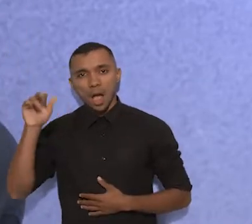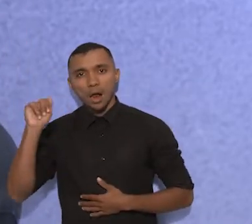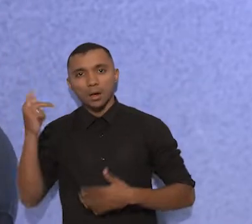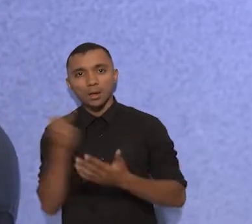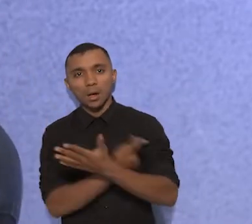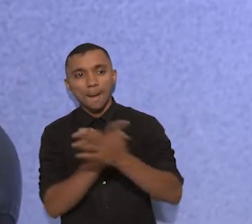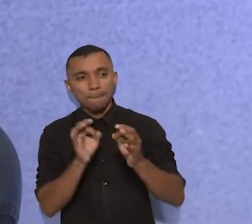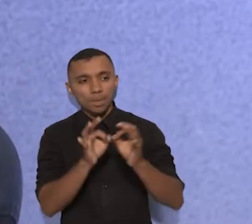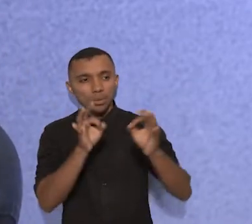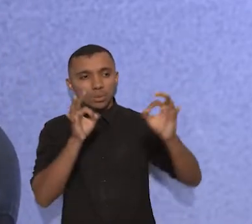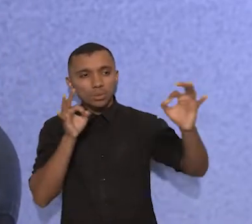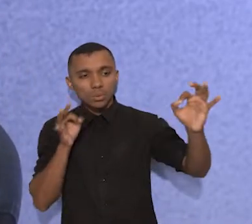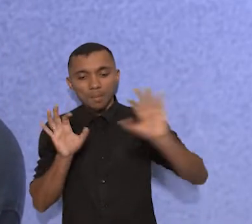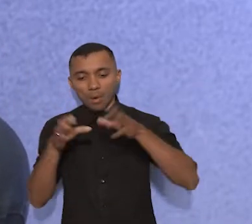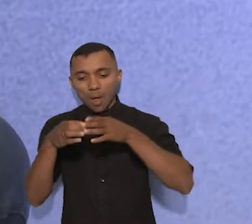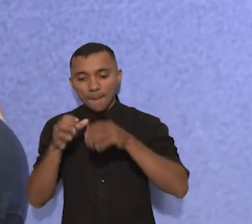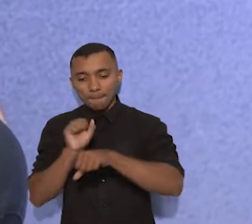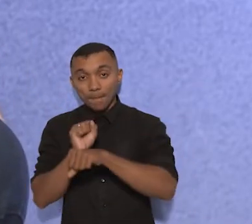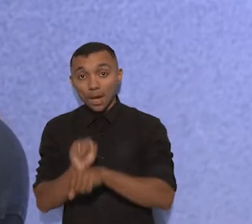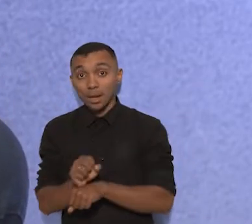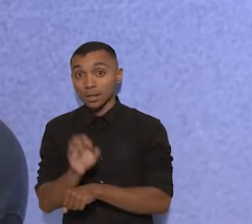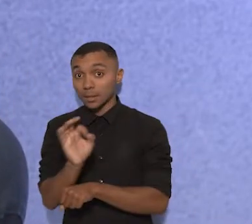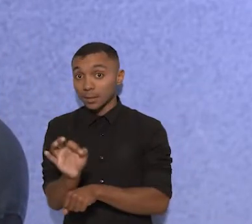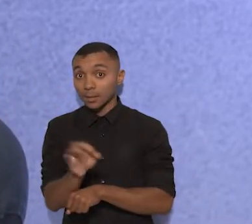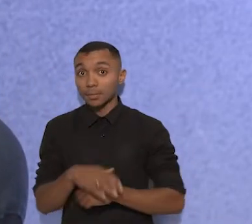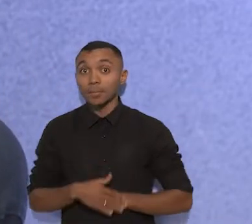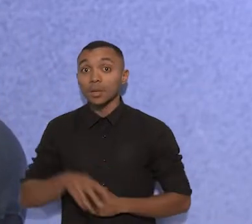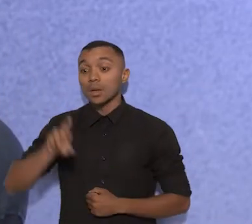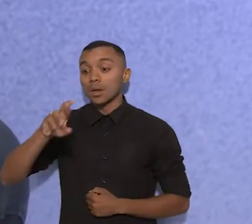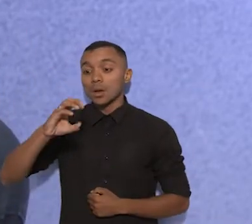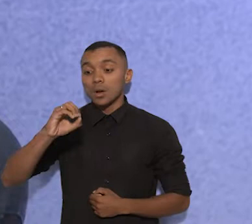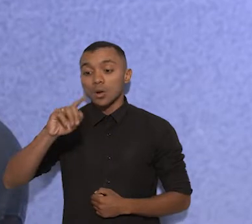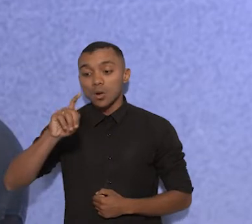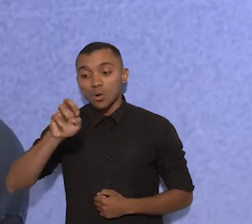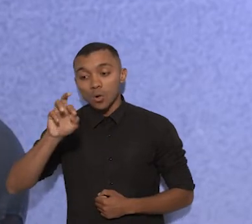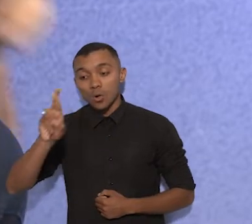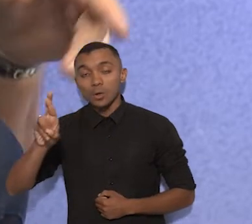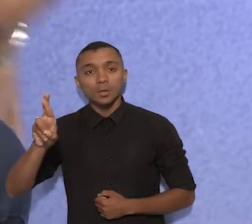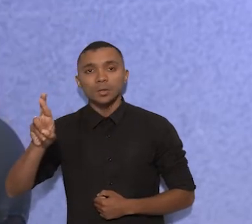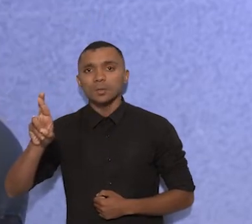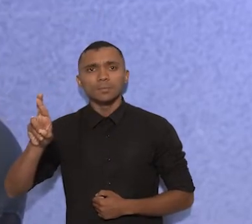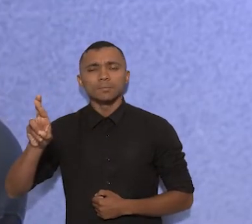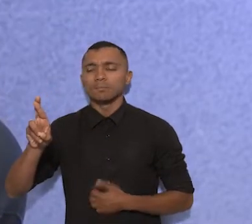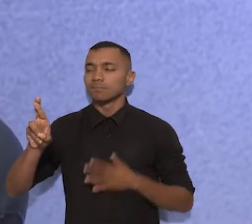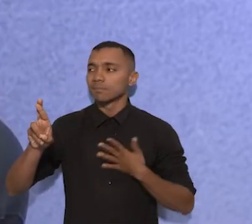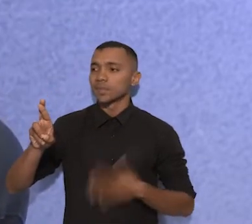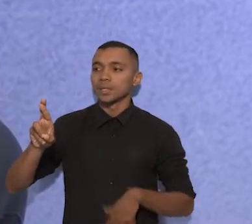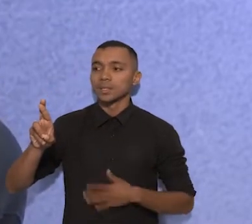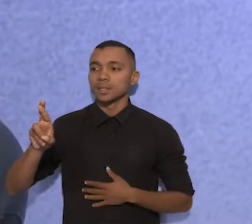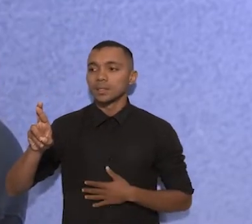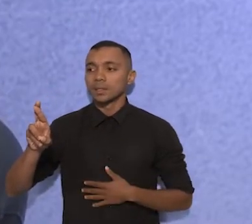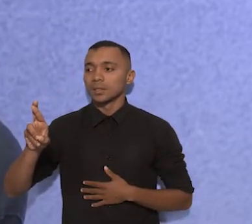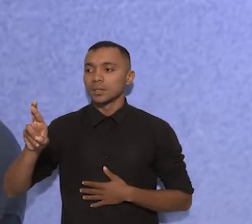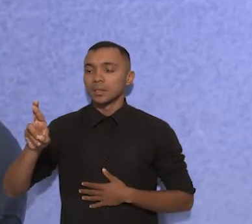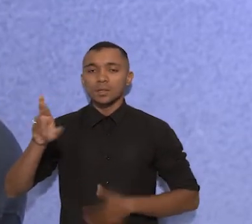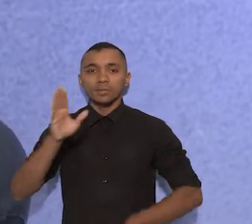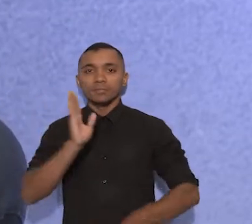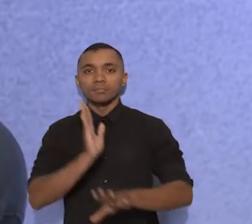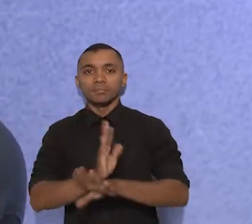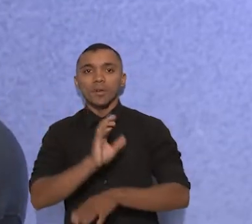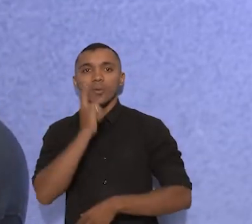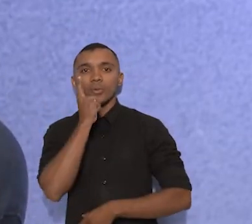distante, né? E o do Roger Guedes, eu acho que foi o último com essa plasticidade que ele